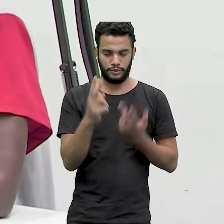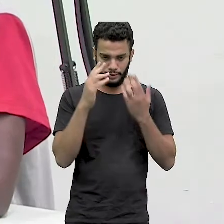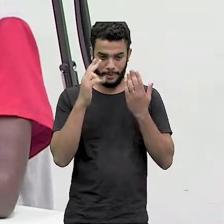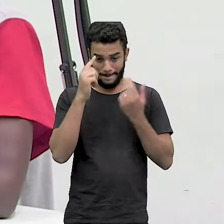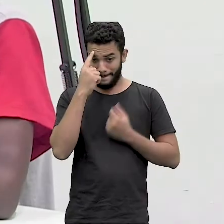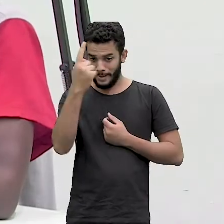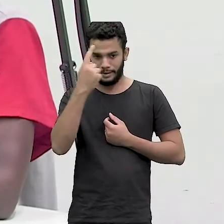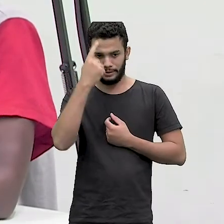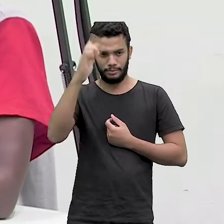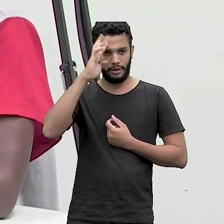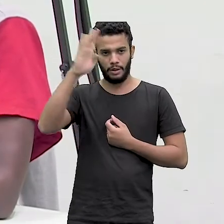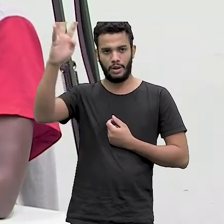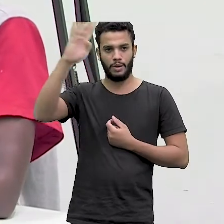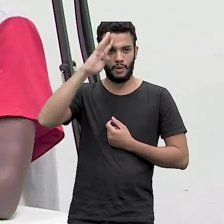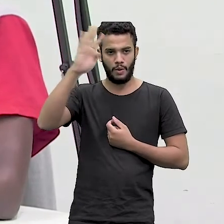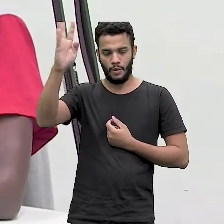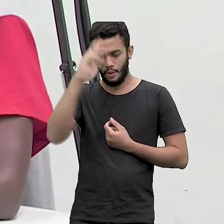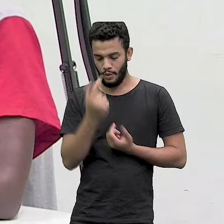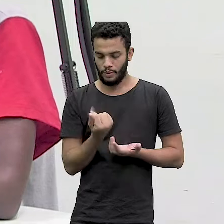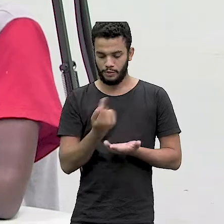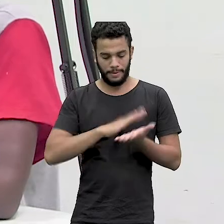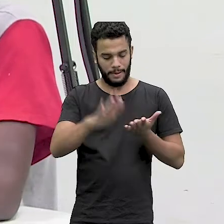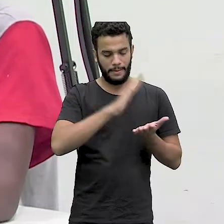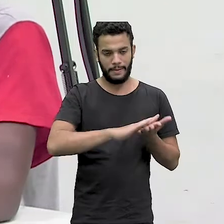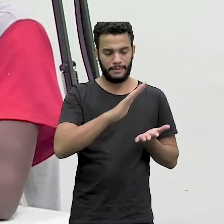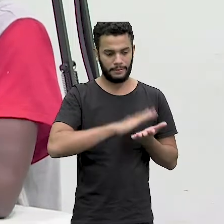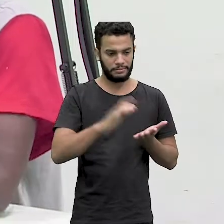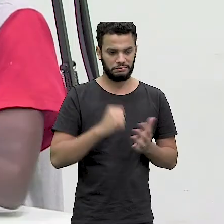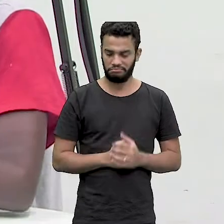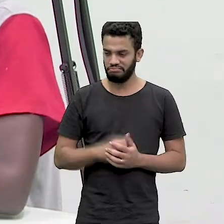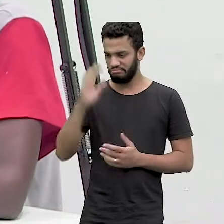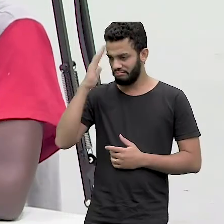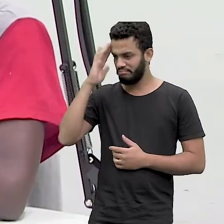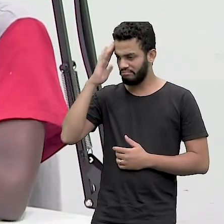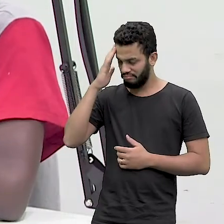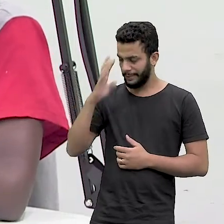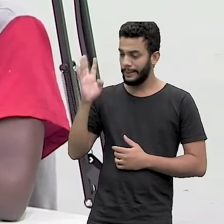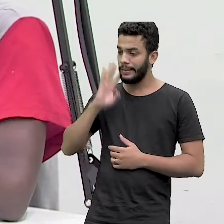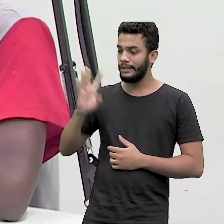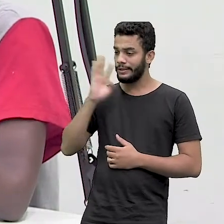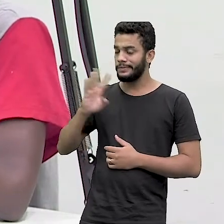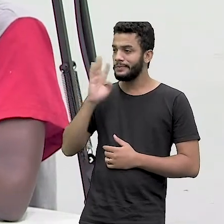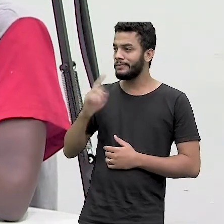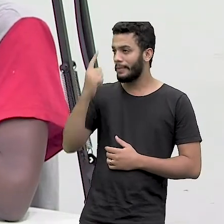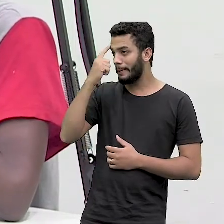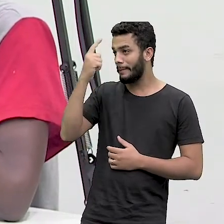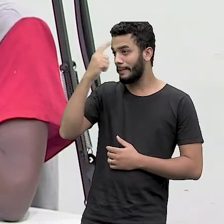Sim, interessante, né? Porque o senhor está falando de uma coisa que nós estamos vivendo hoje, que os jovens se envolvem mais, às vezes, com